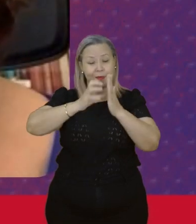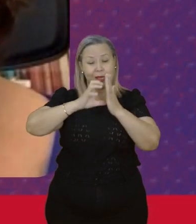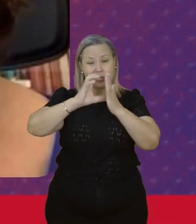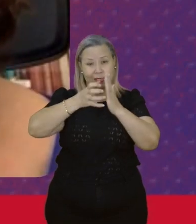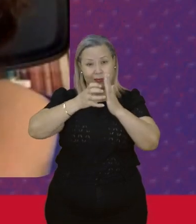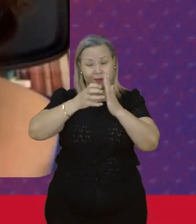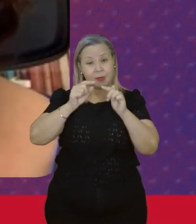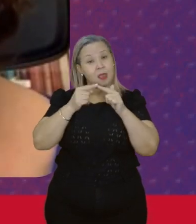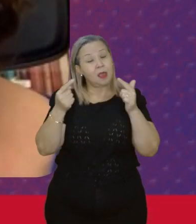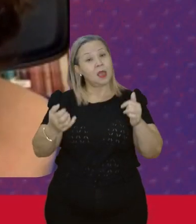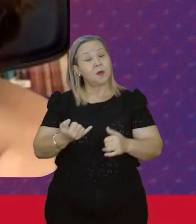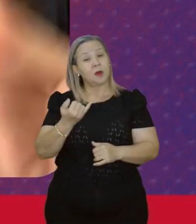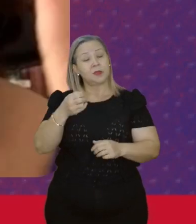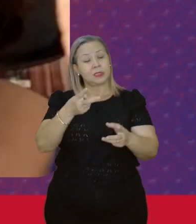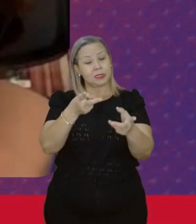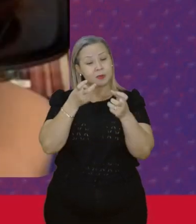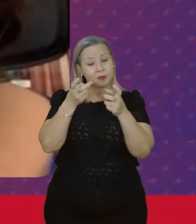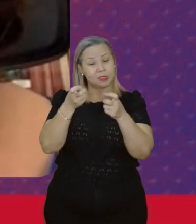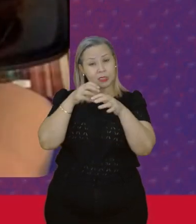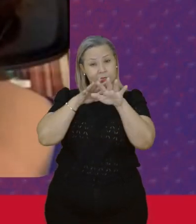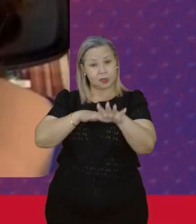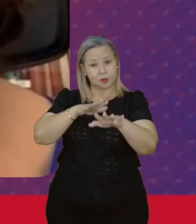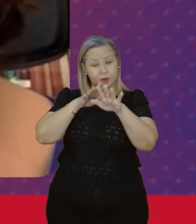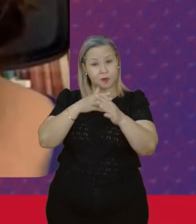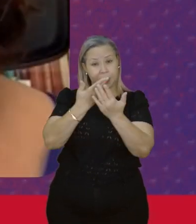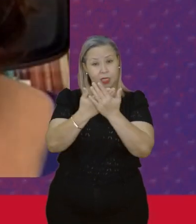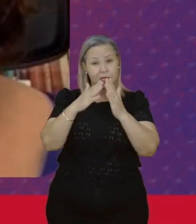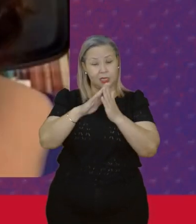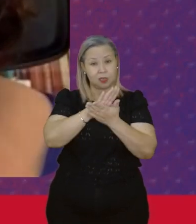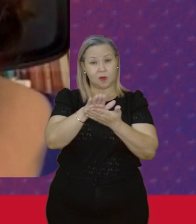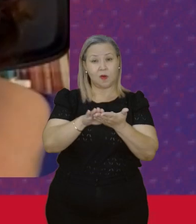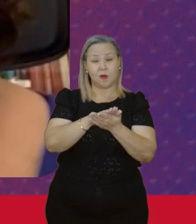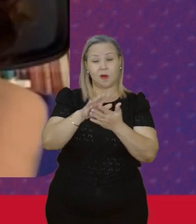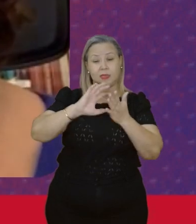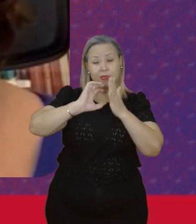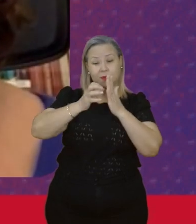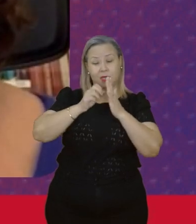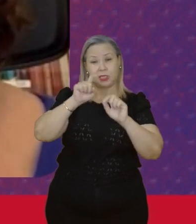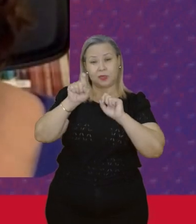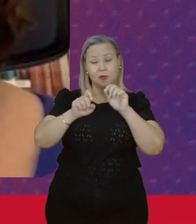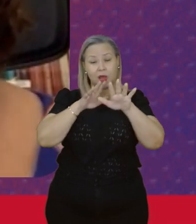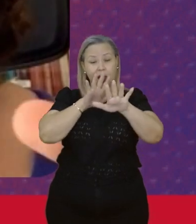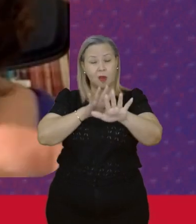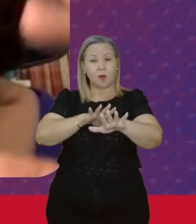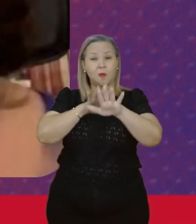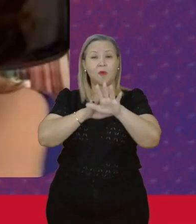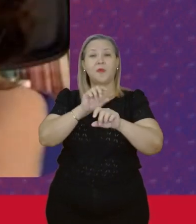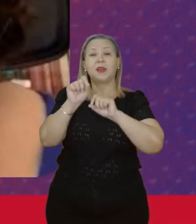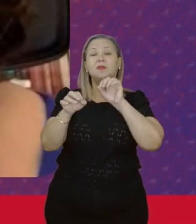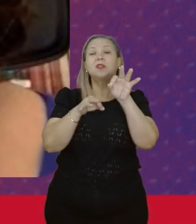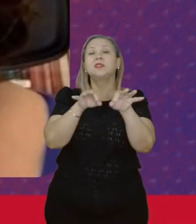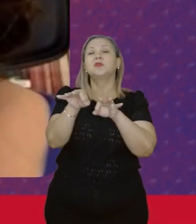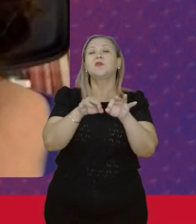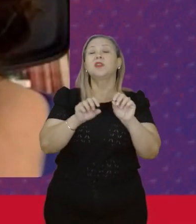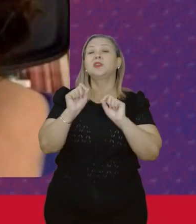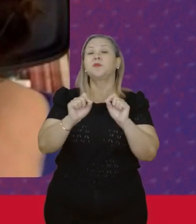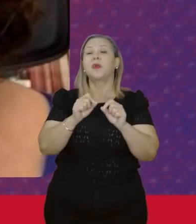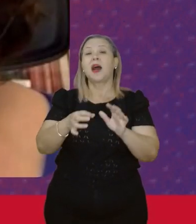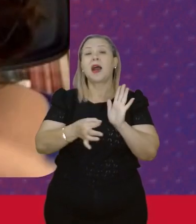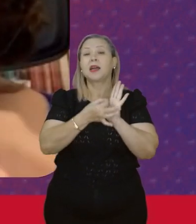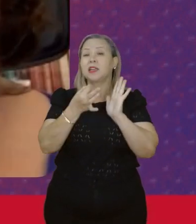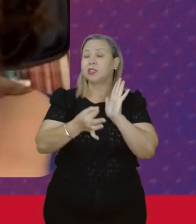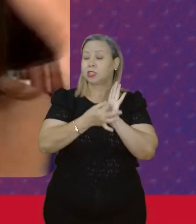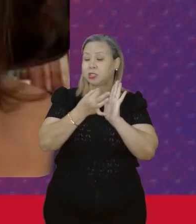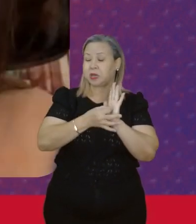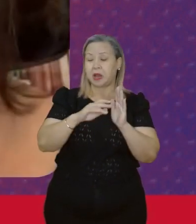importante que vocês percebam que esse movimento Escola Sem Partido é um movimento que se organiza para criticar